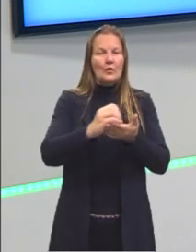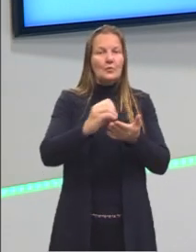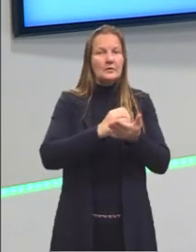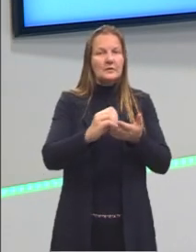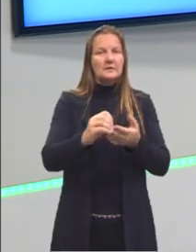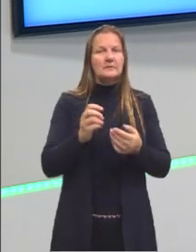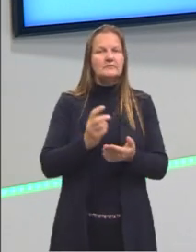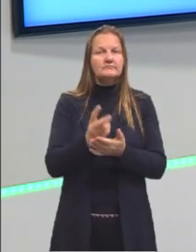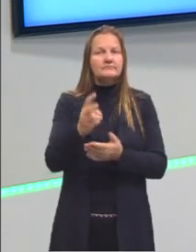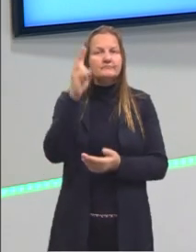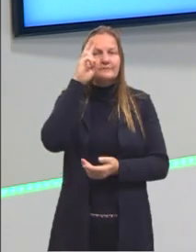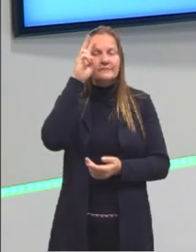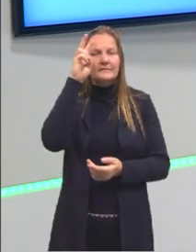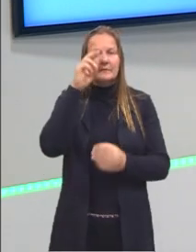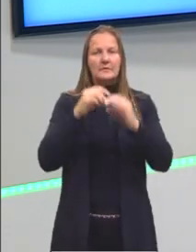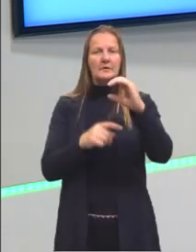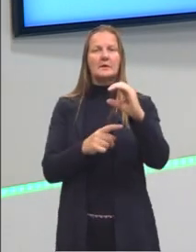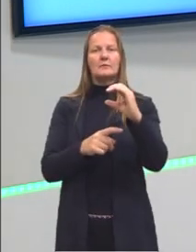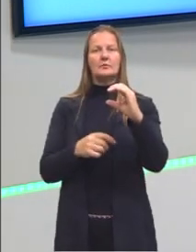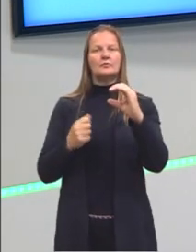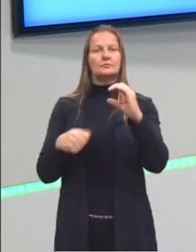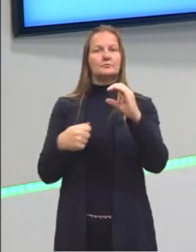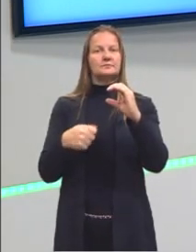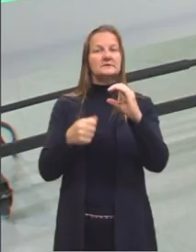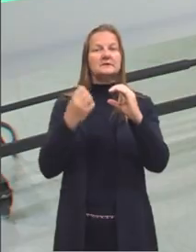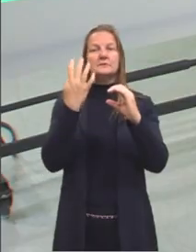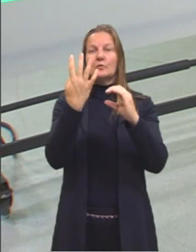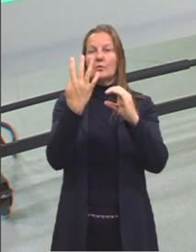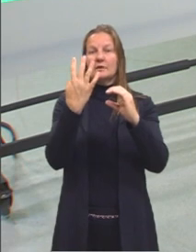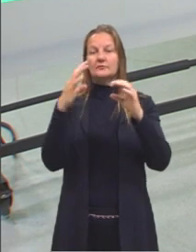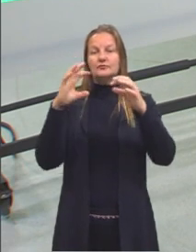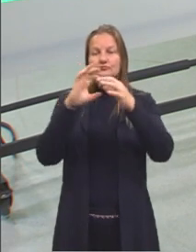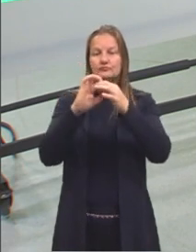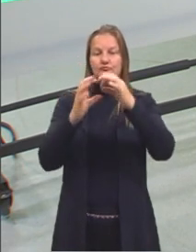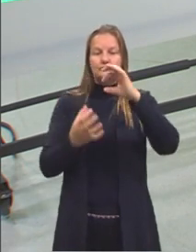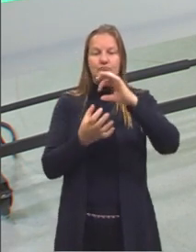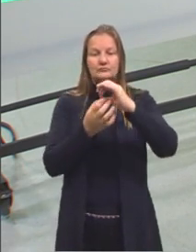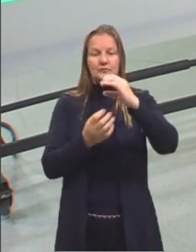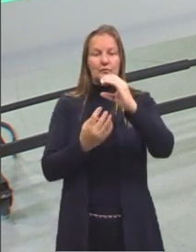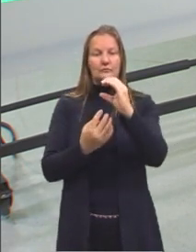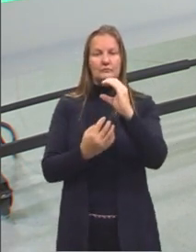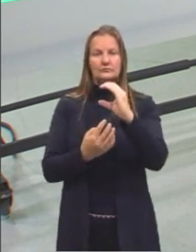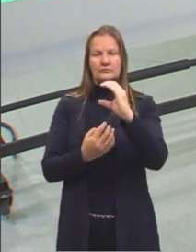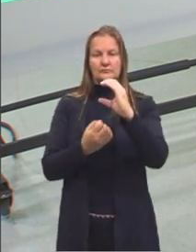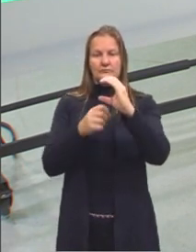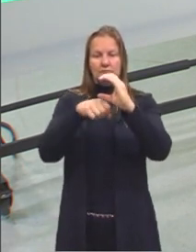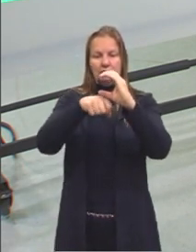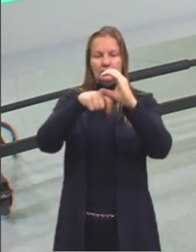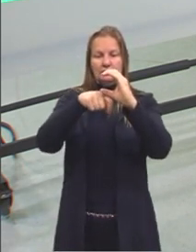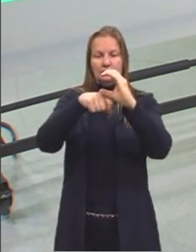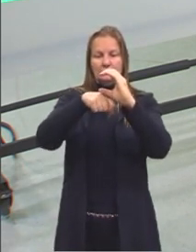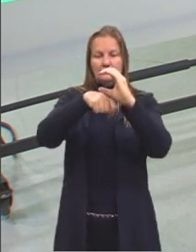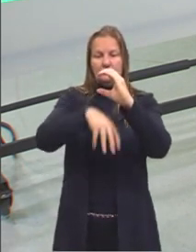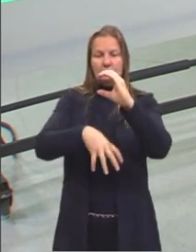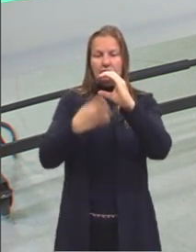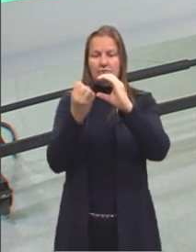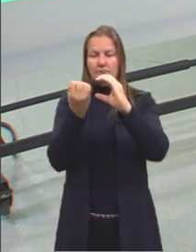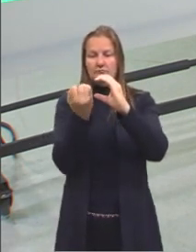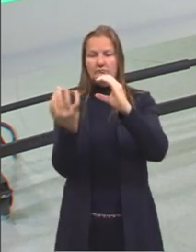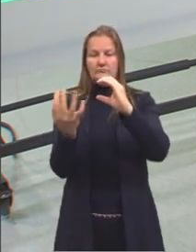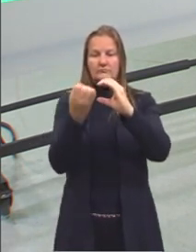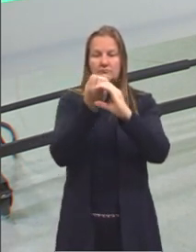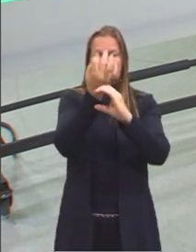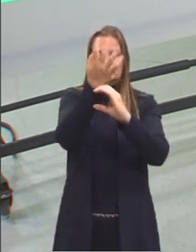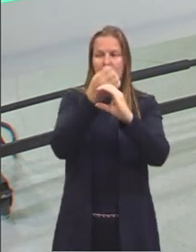gente sempre lembra né que o carbono precisa formar quatro ligações na hora de construir uma cadeia carbônica lembra que eu sempre